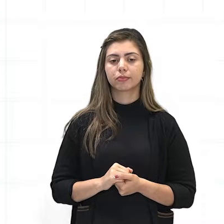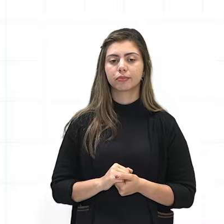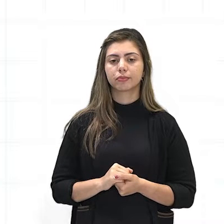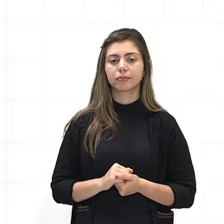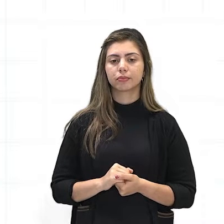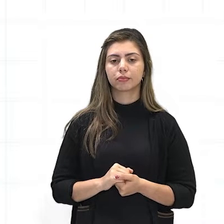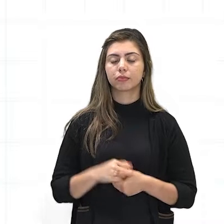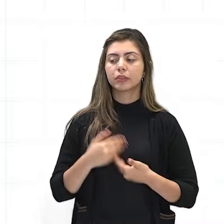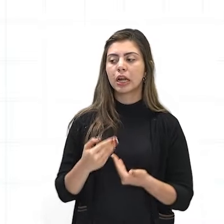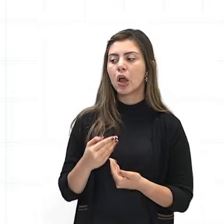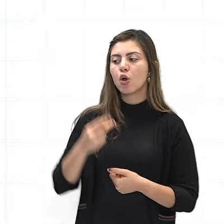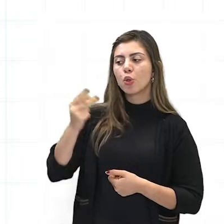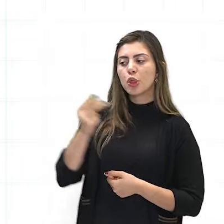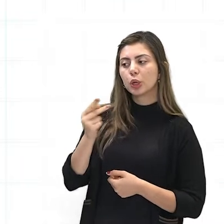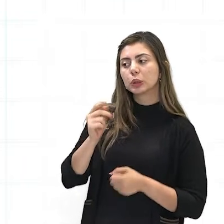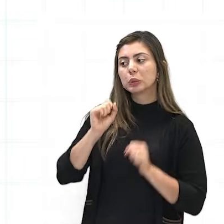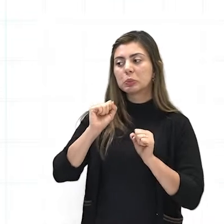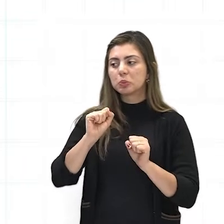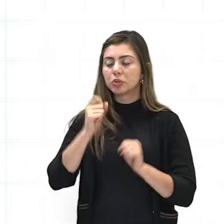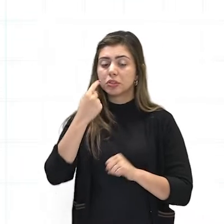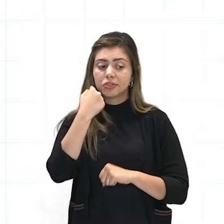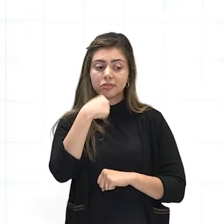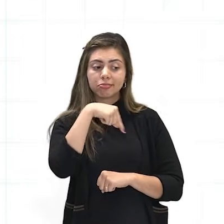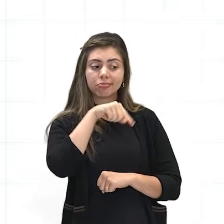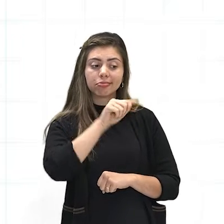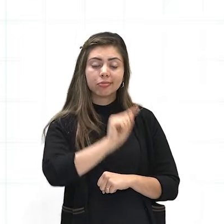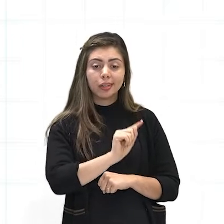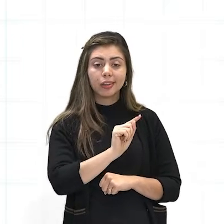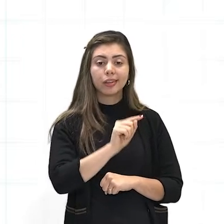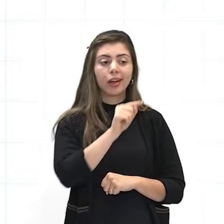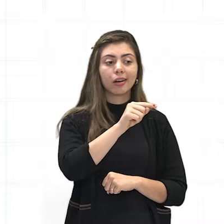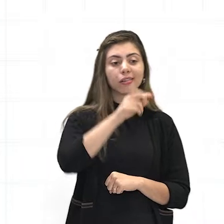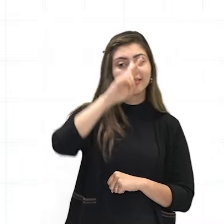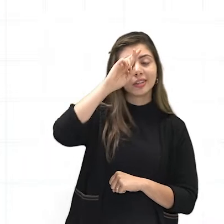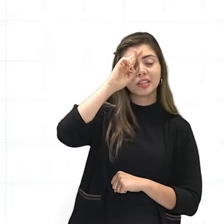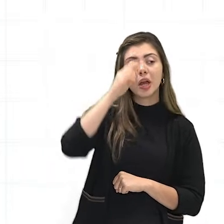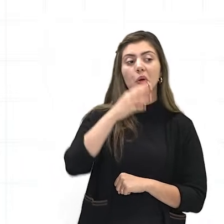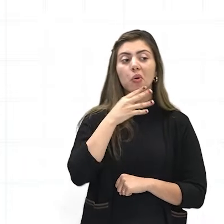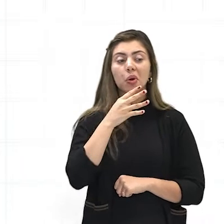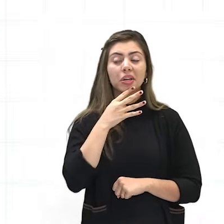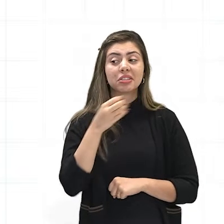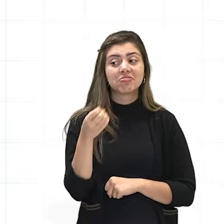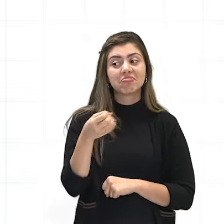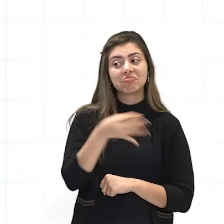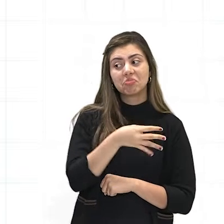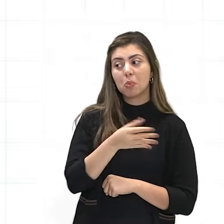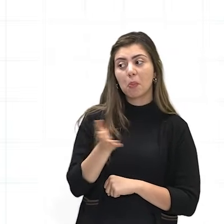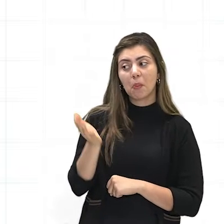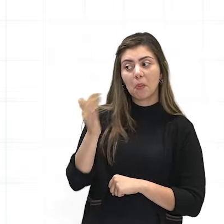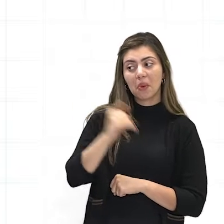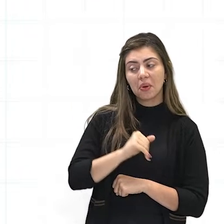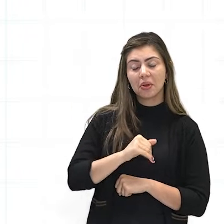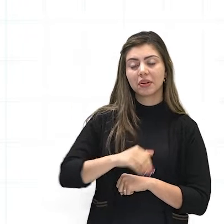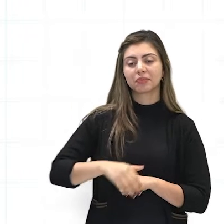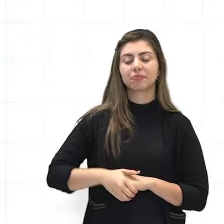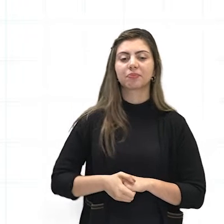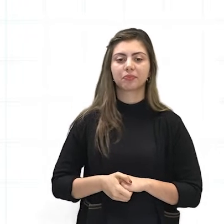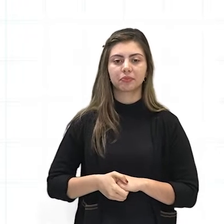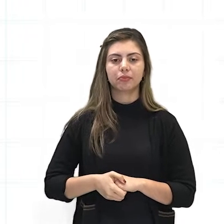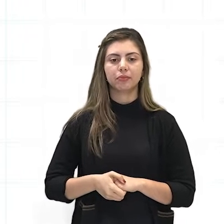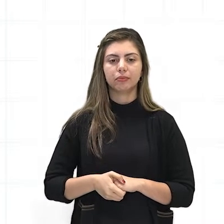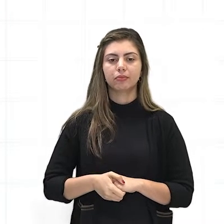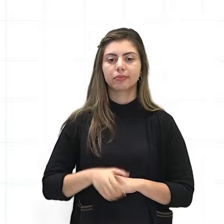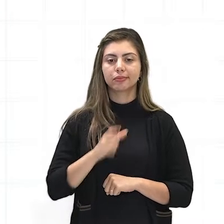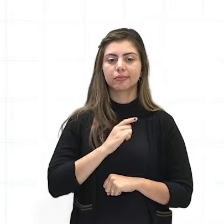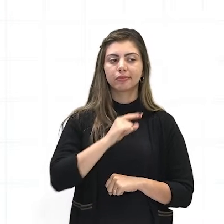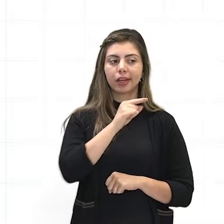verificar ou vamos conhecer, né, fazer um check-in lá dentro daquele restaurante, né, conhecer o novo restaurante no centro da cidade. A